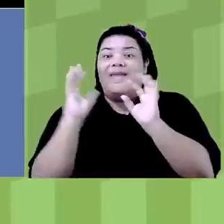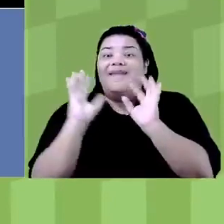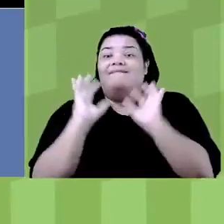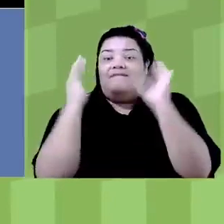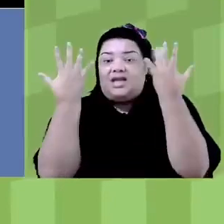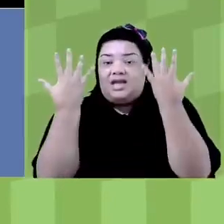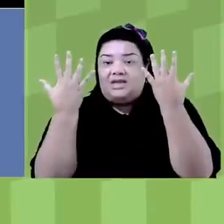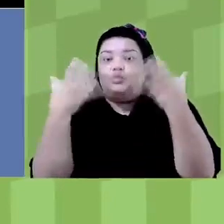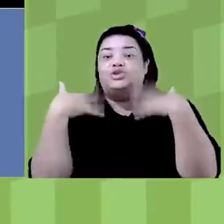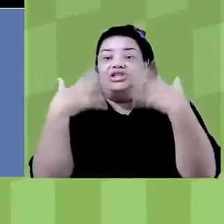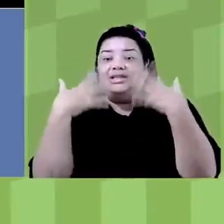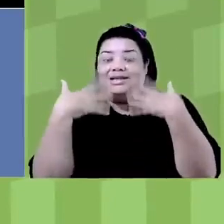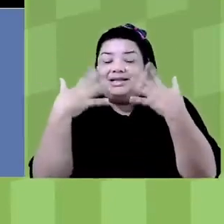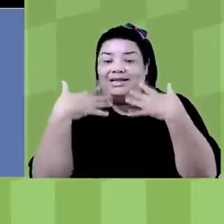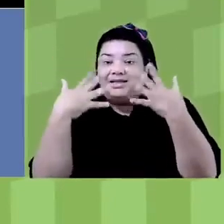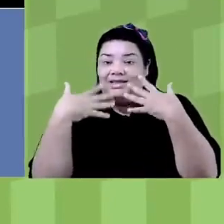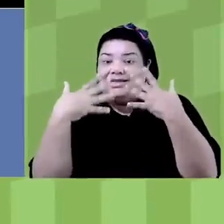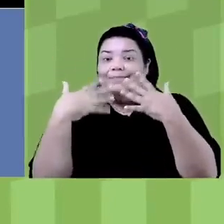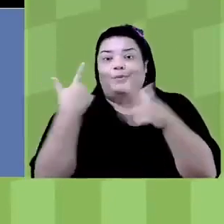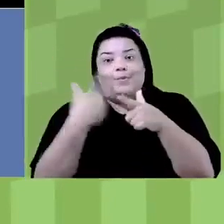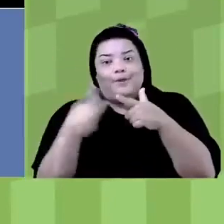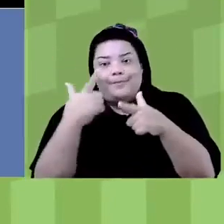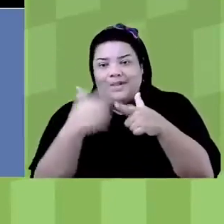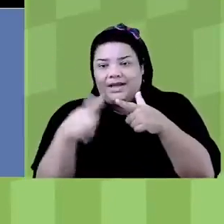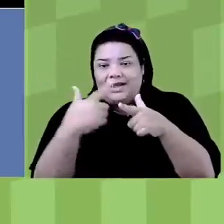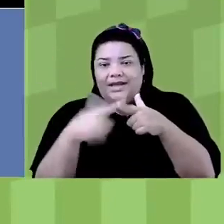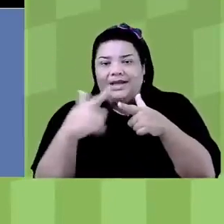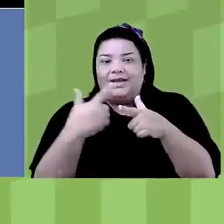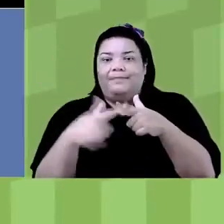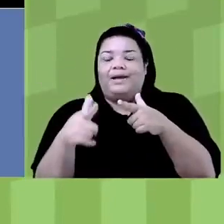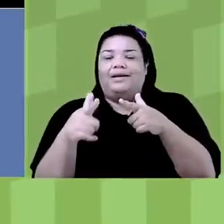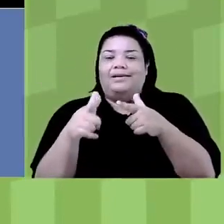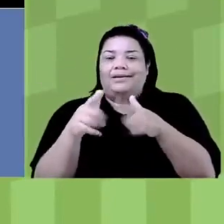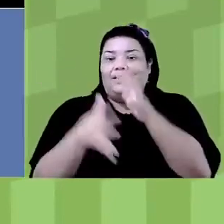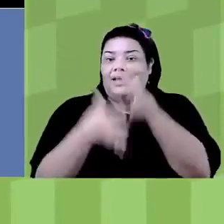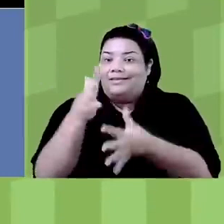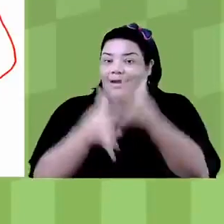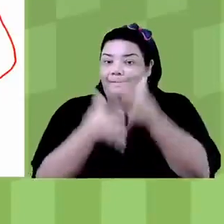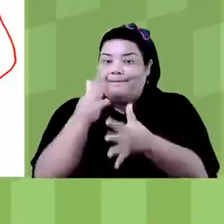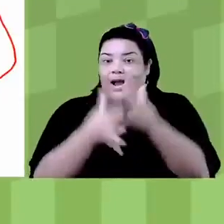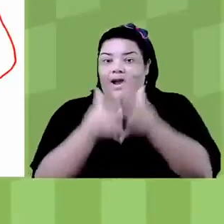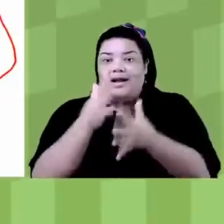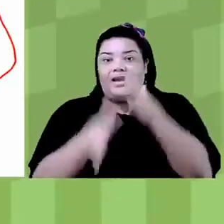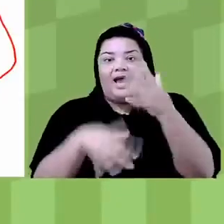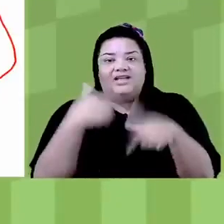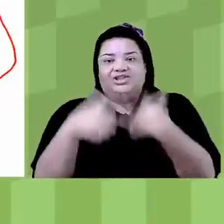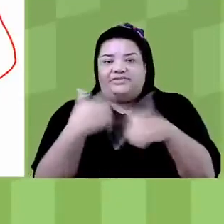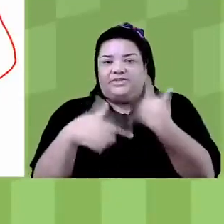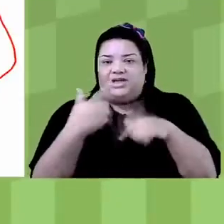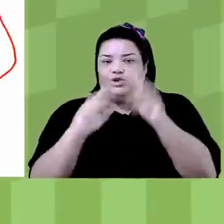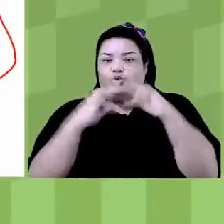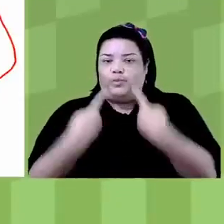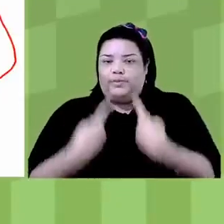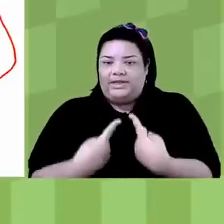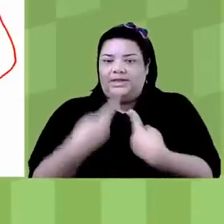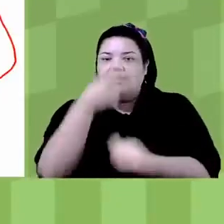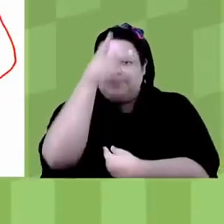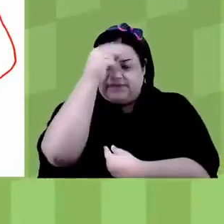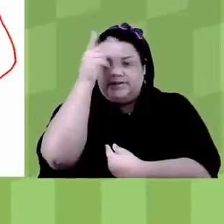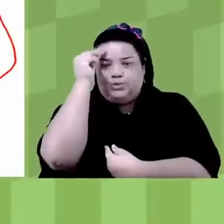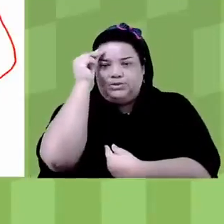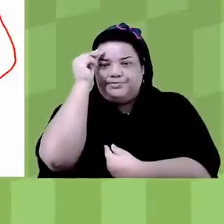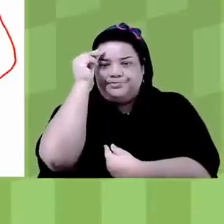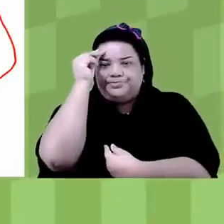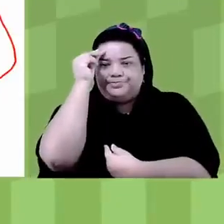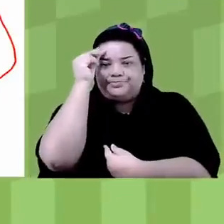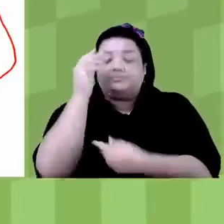de adaptação para a continuidade das atividades humanas em um novo tipo de clima. O Acordo de Paris,